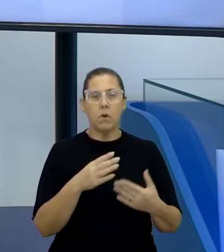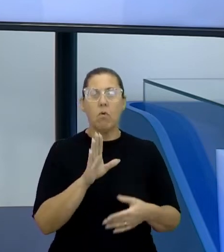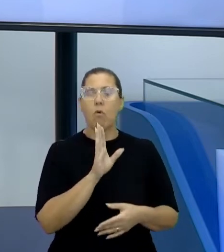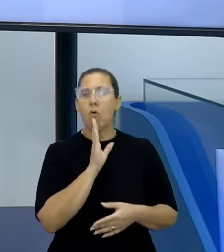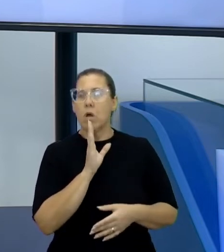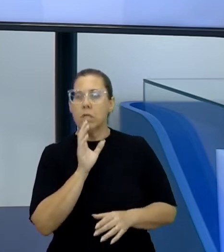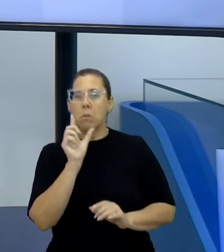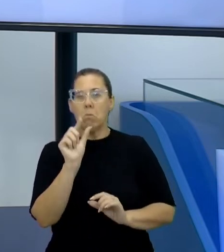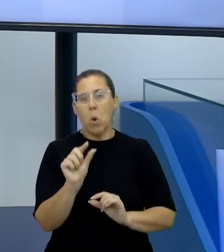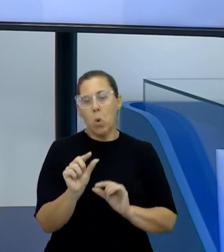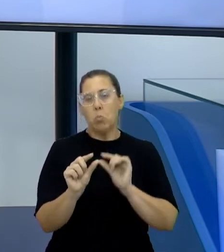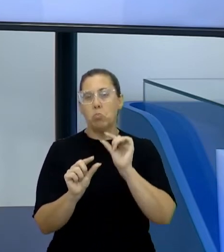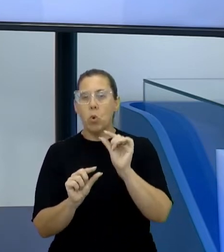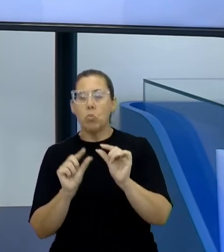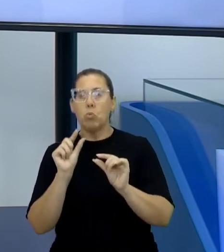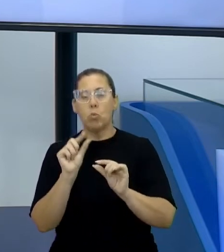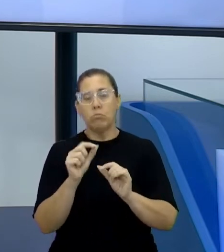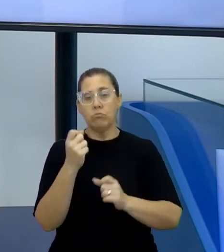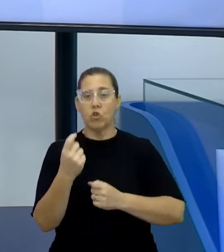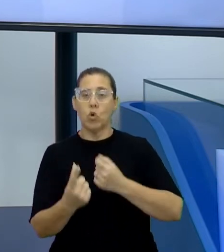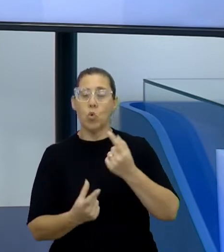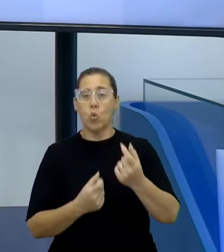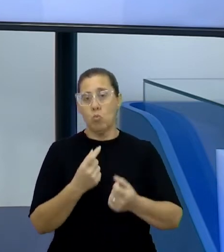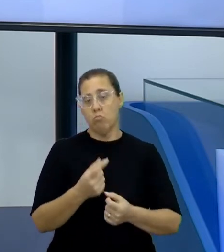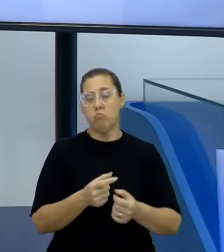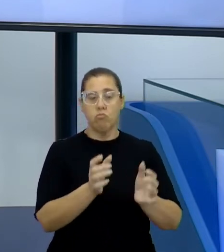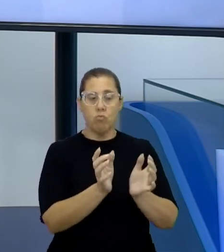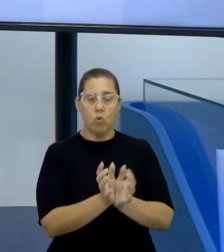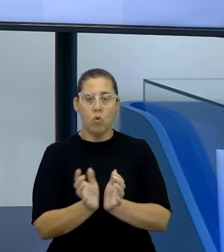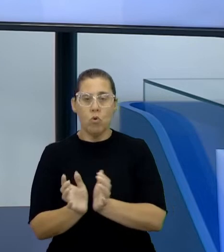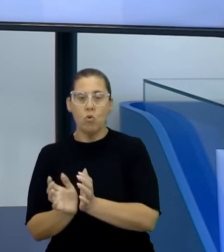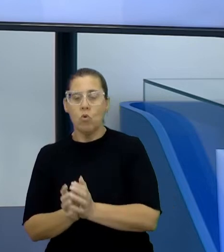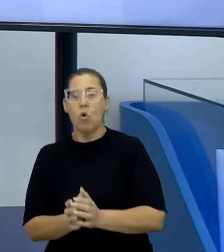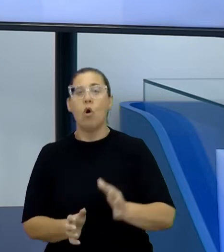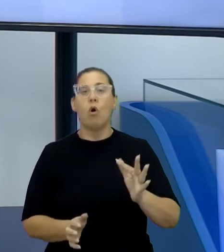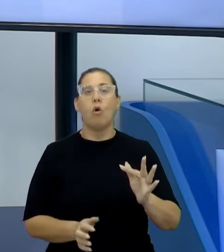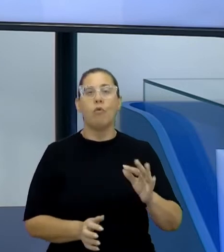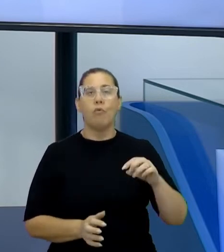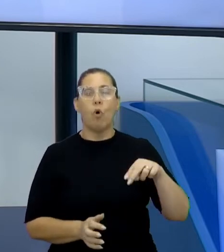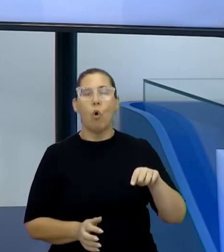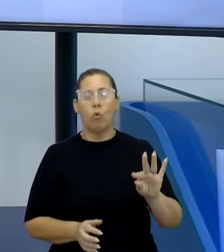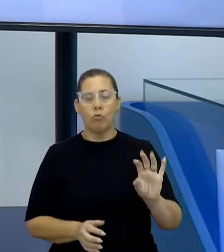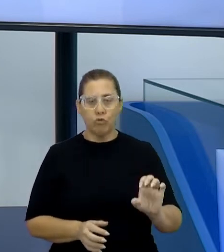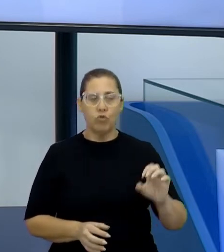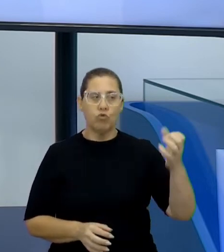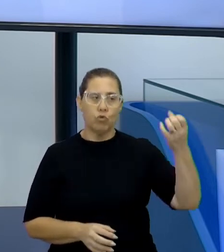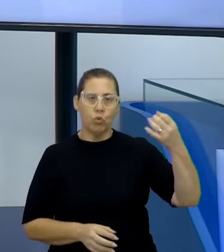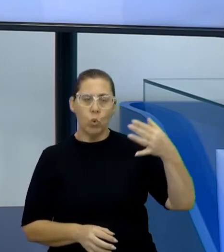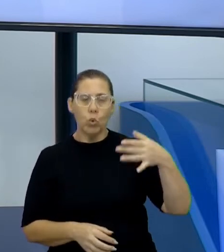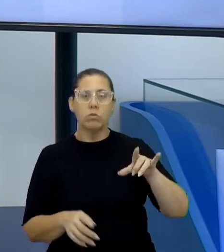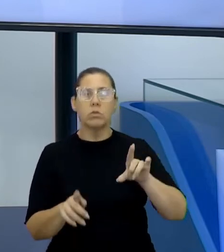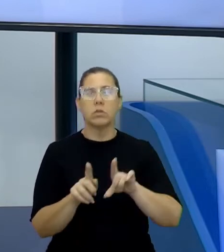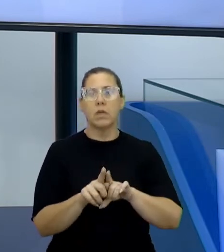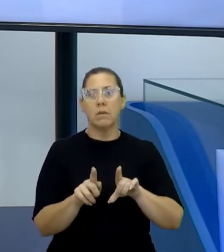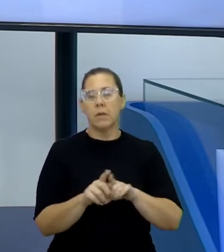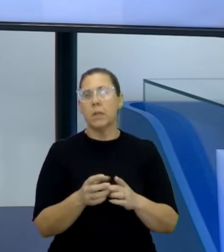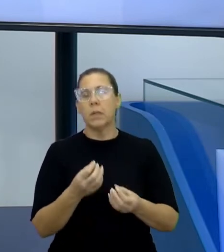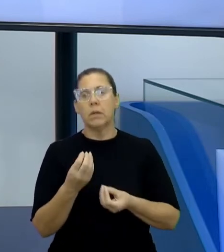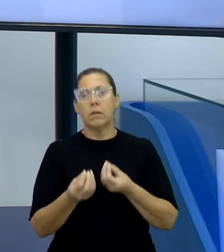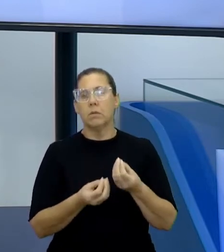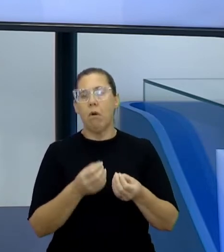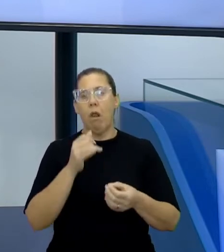conhecer ali um pouquinho de algumas categorias. Fonte luminosa, também um pouquinho sobre as